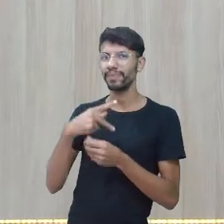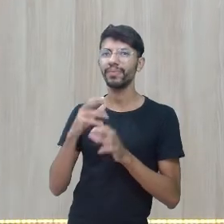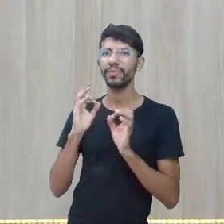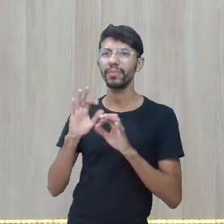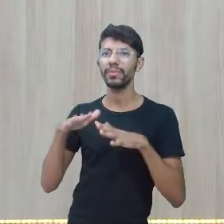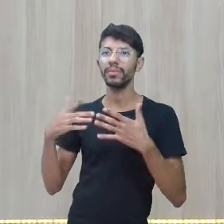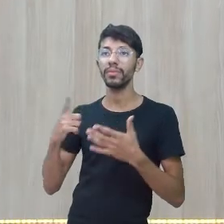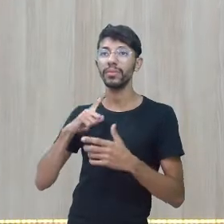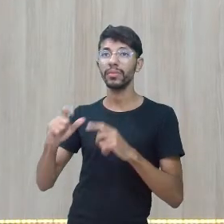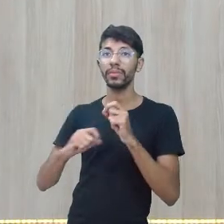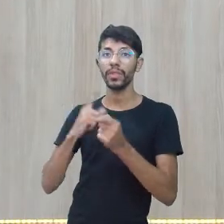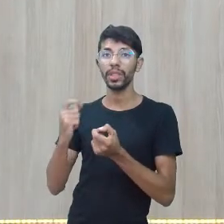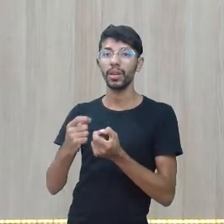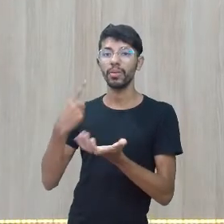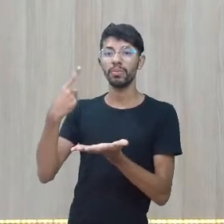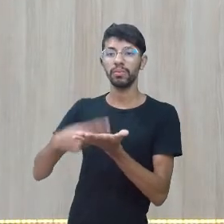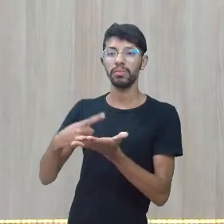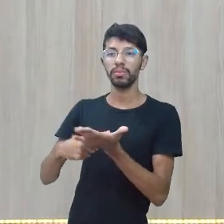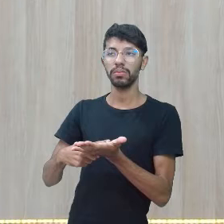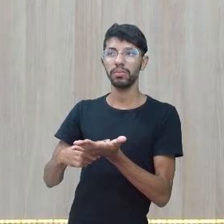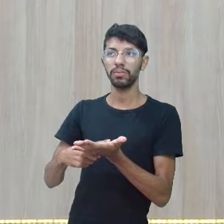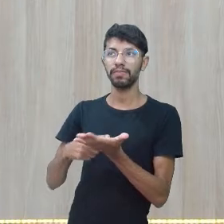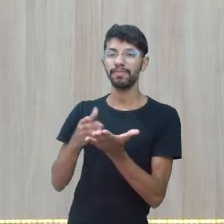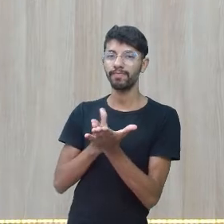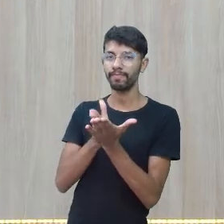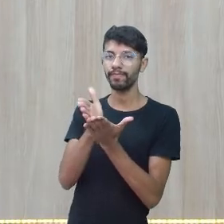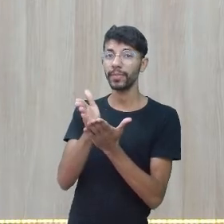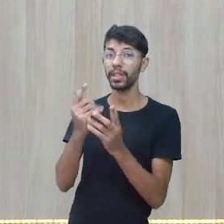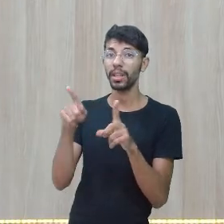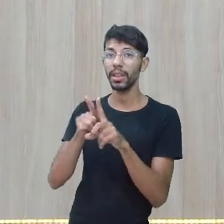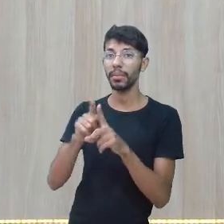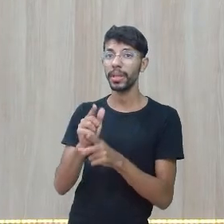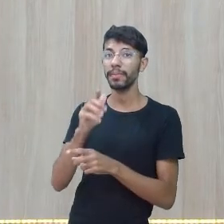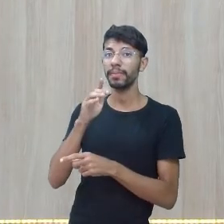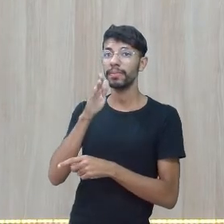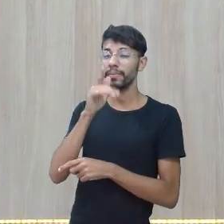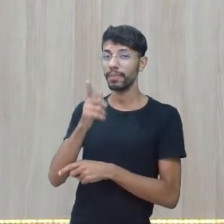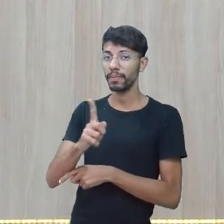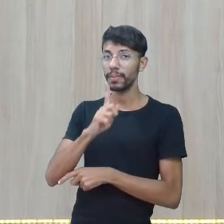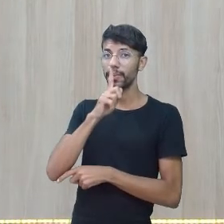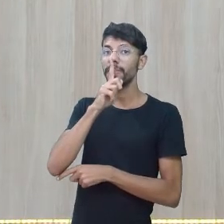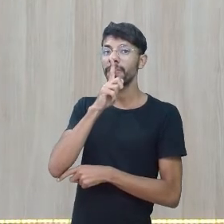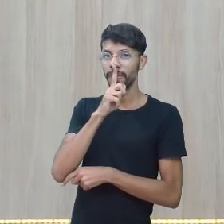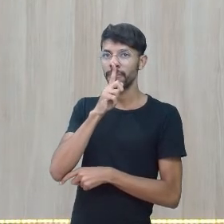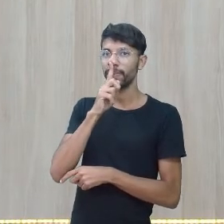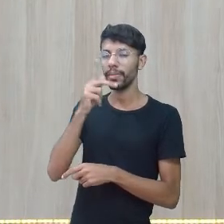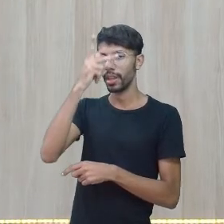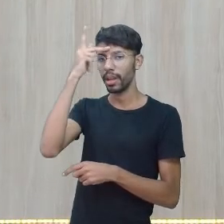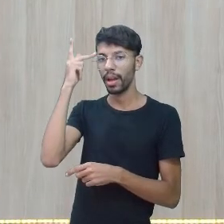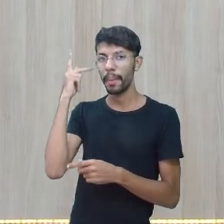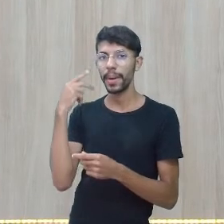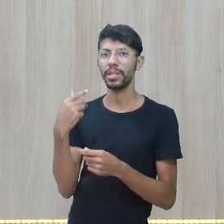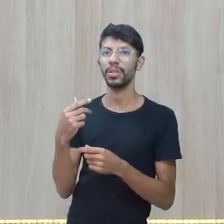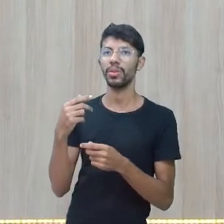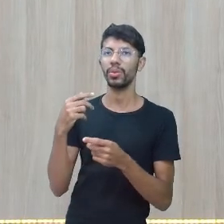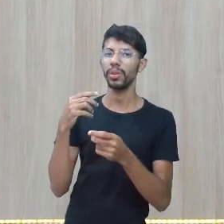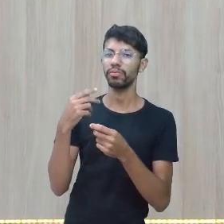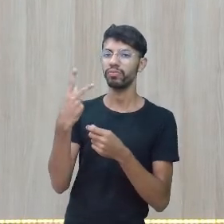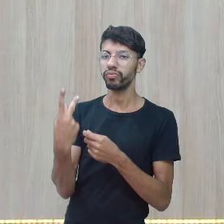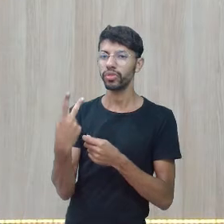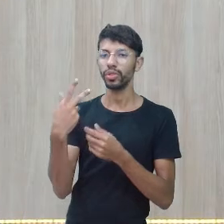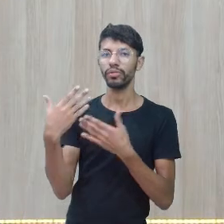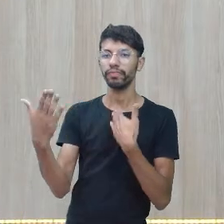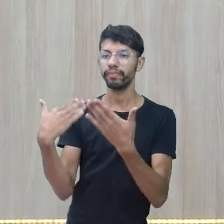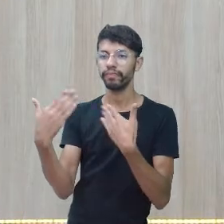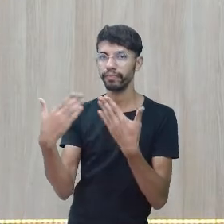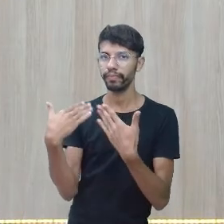um pacto de fidelidade e de sigilo entre a pessoa que está sendo entrevistada e o psicólogo, tá certo? Então,